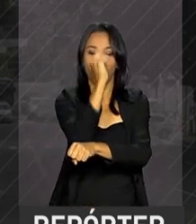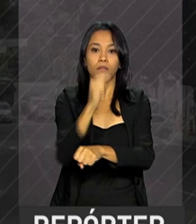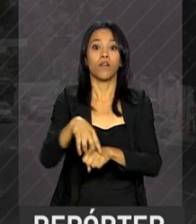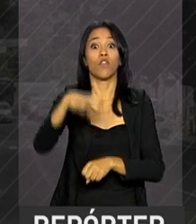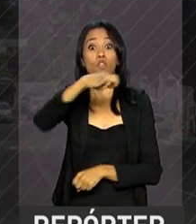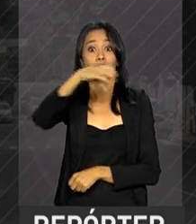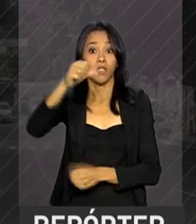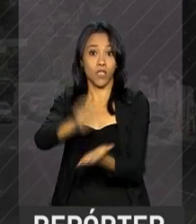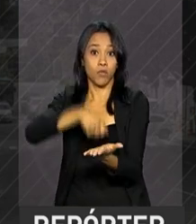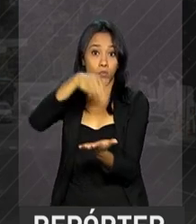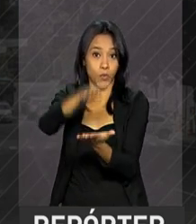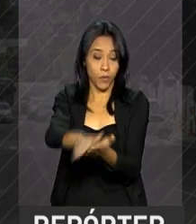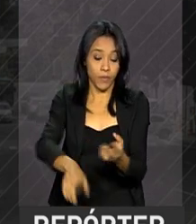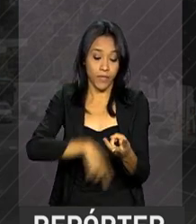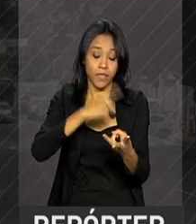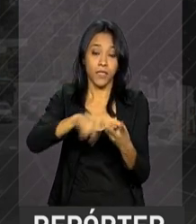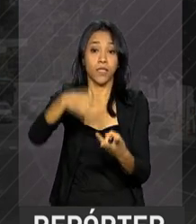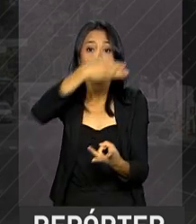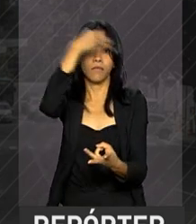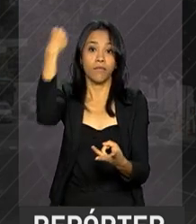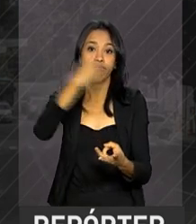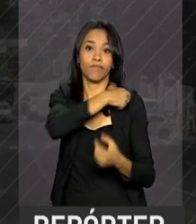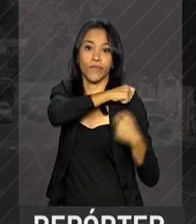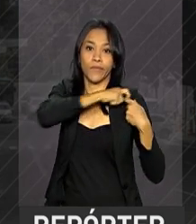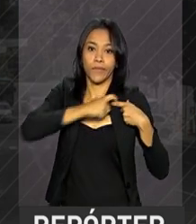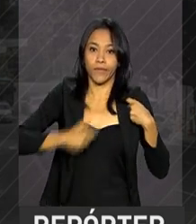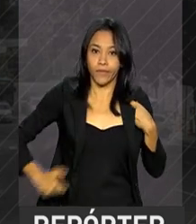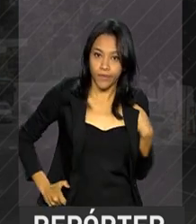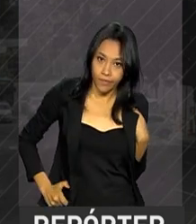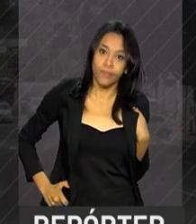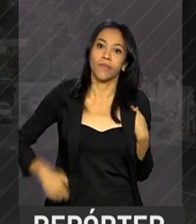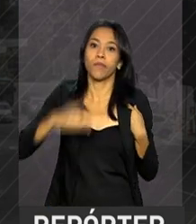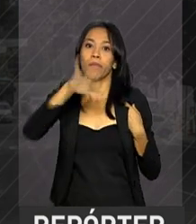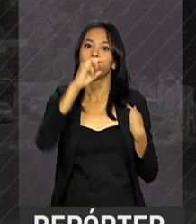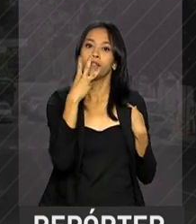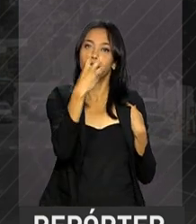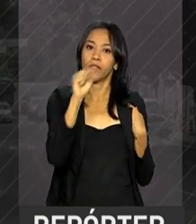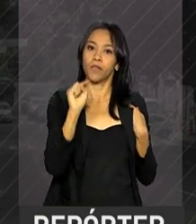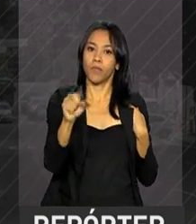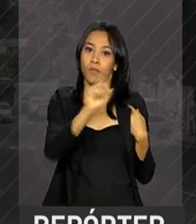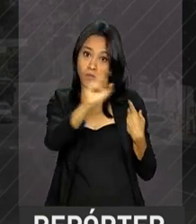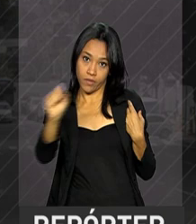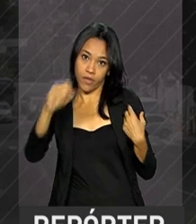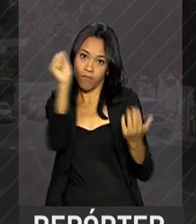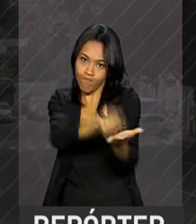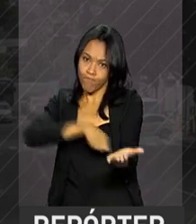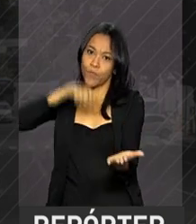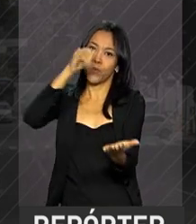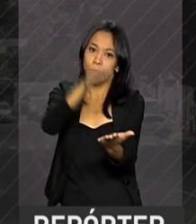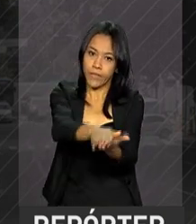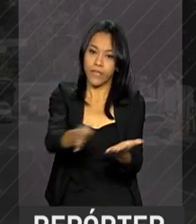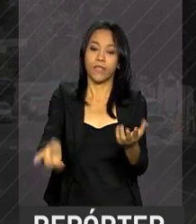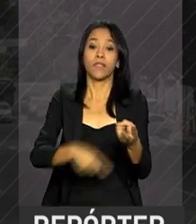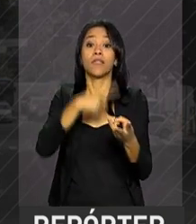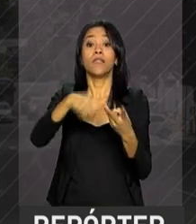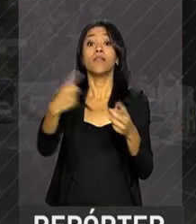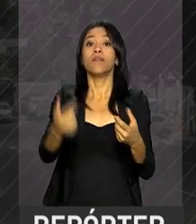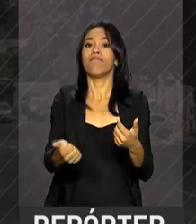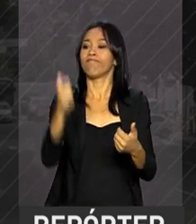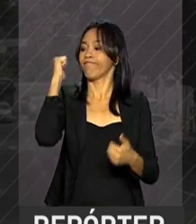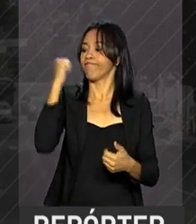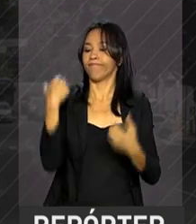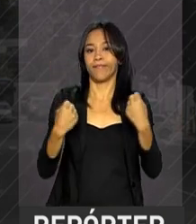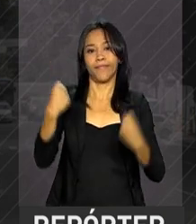multas a falta do uso de cinto de segurança mais de três mil e cem multas e o transporte de crianças